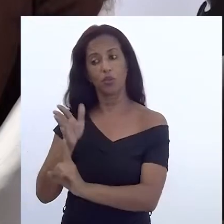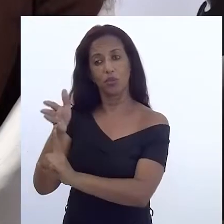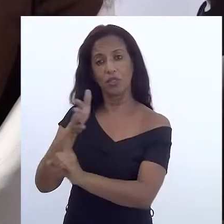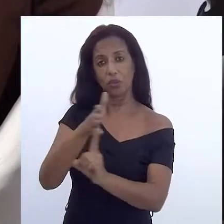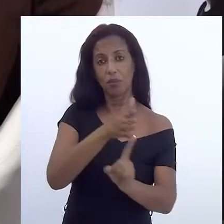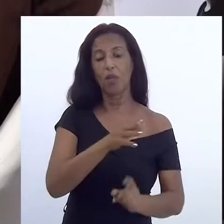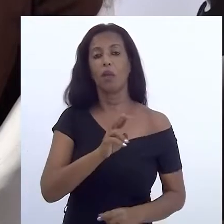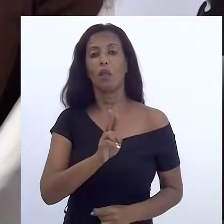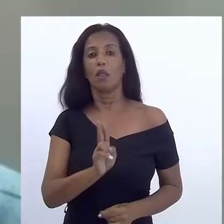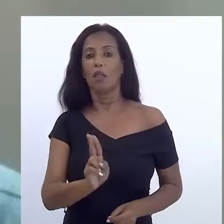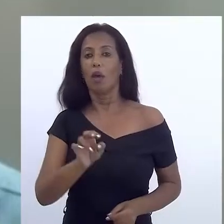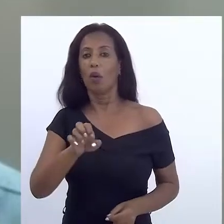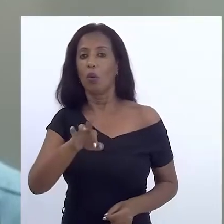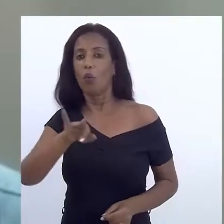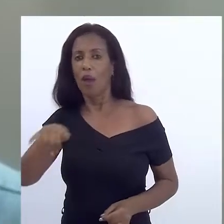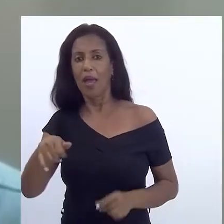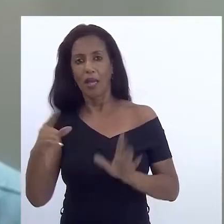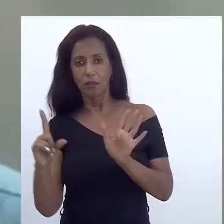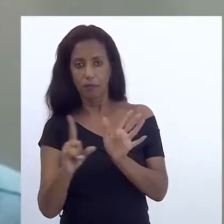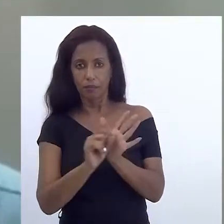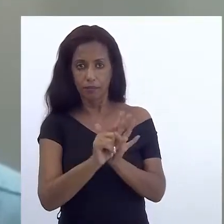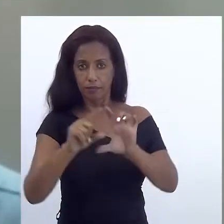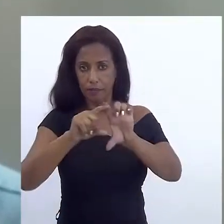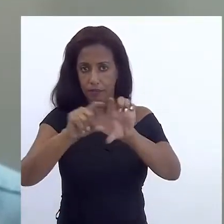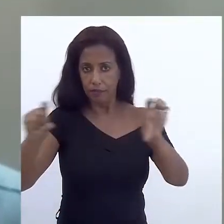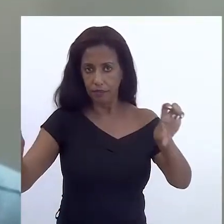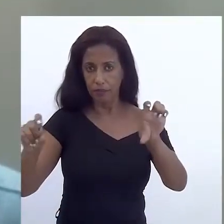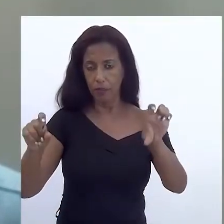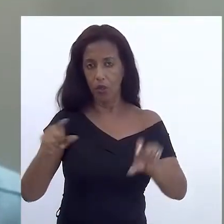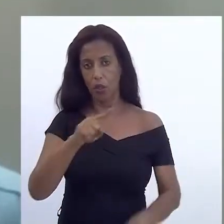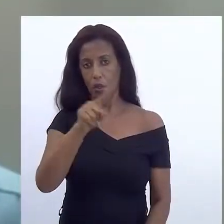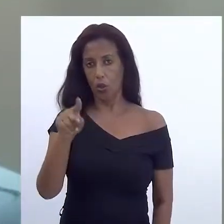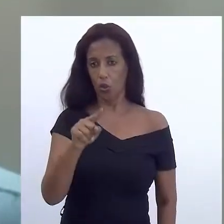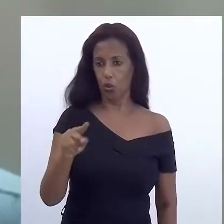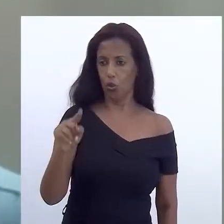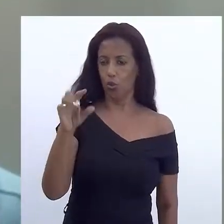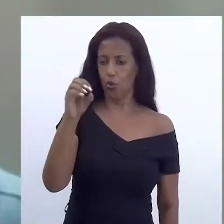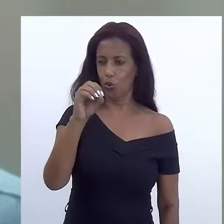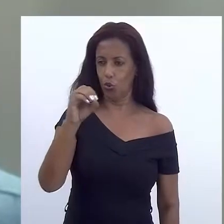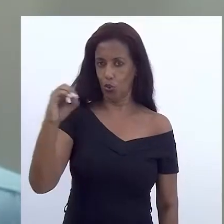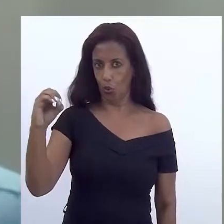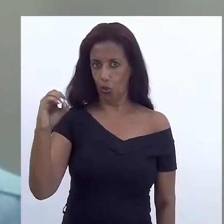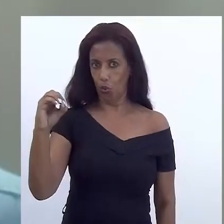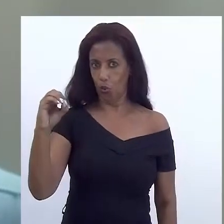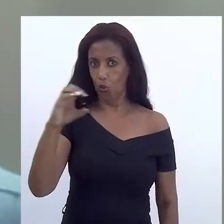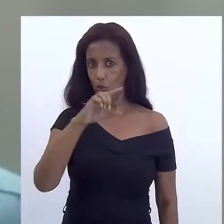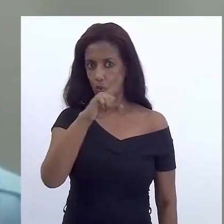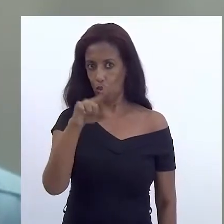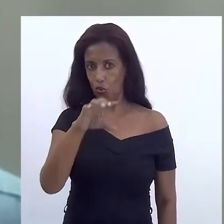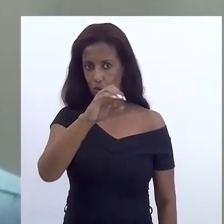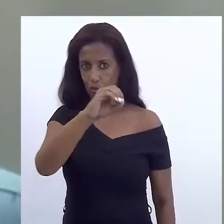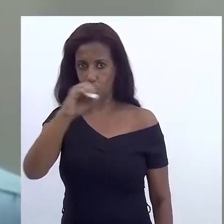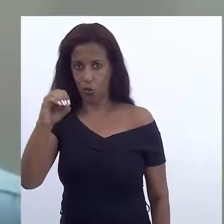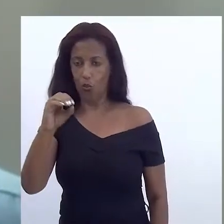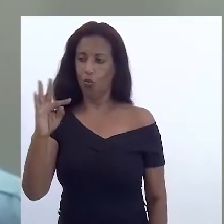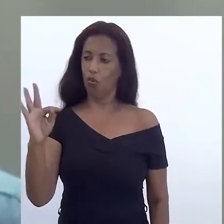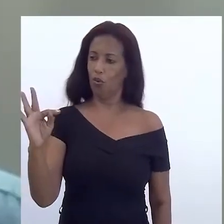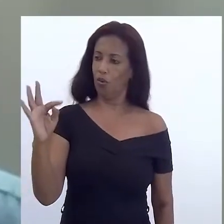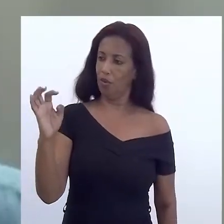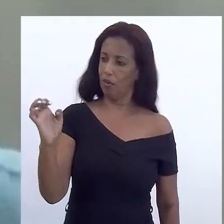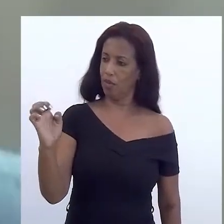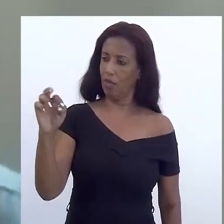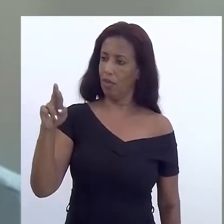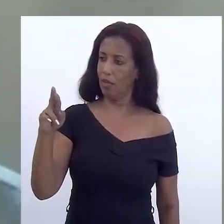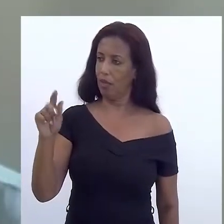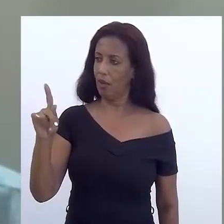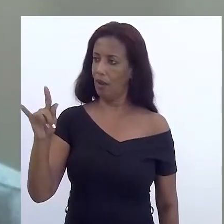UERJ, se digitarem na barra do navegador zooterapia, zoo de animal, de zoológico, zooterapia.com.br,